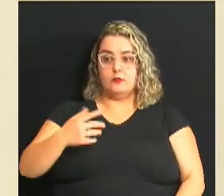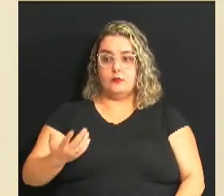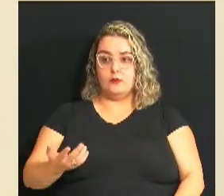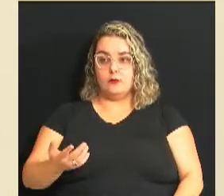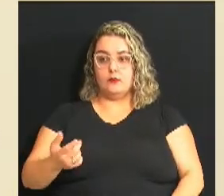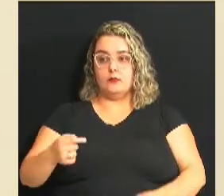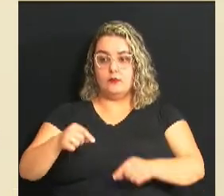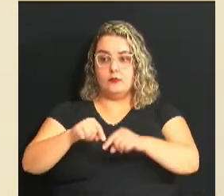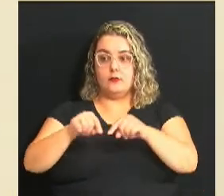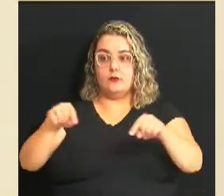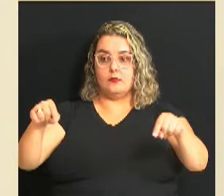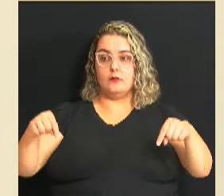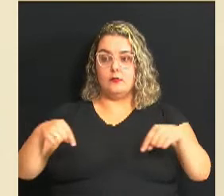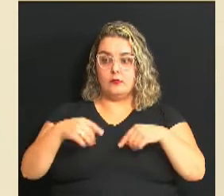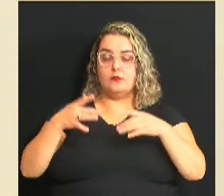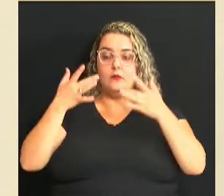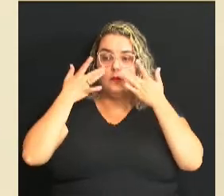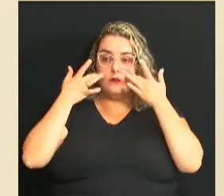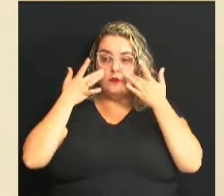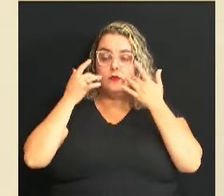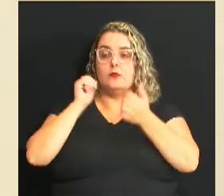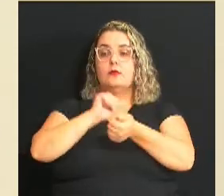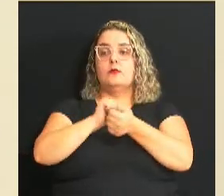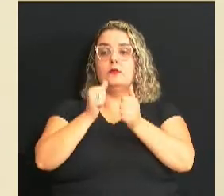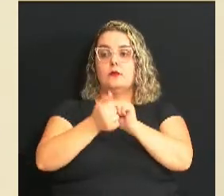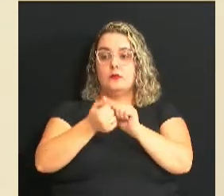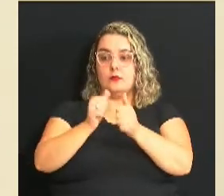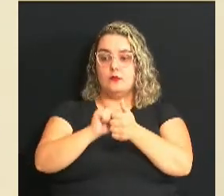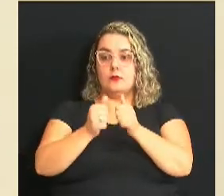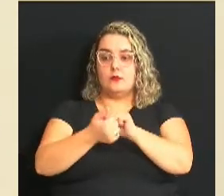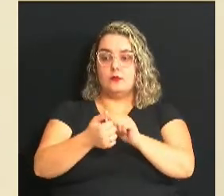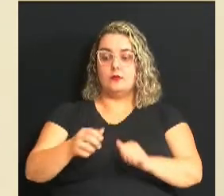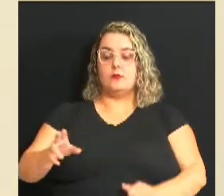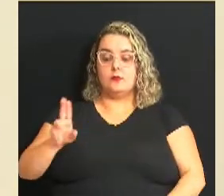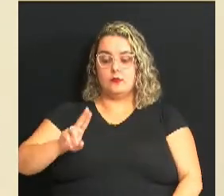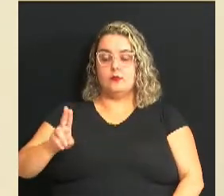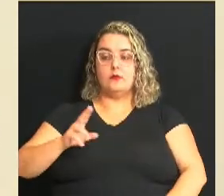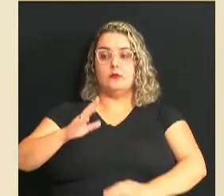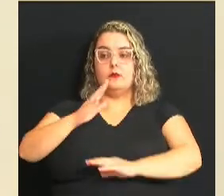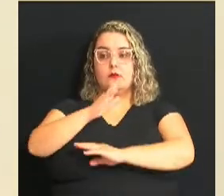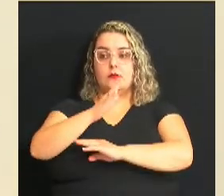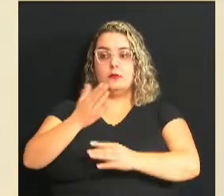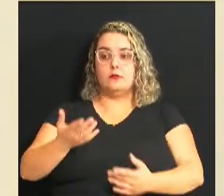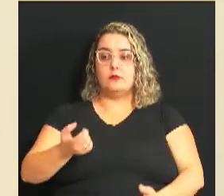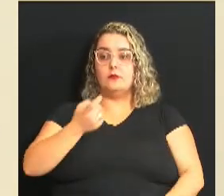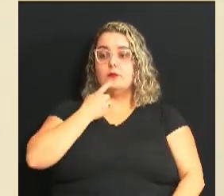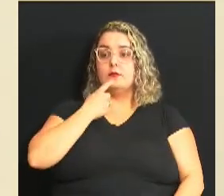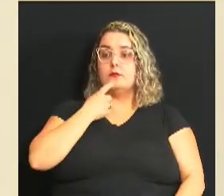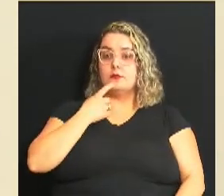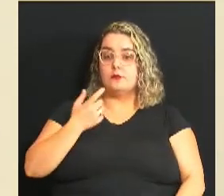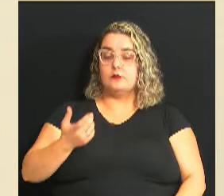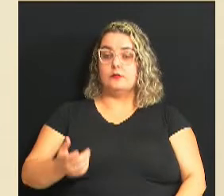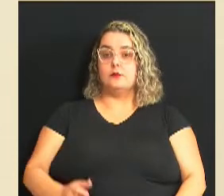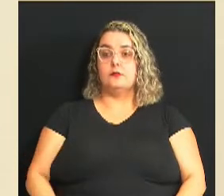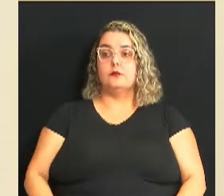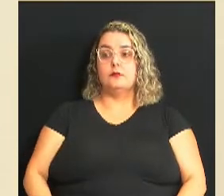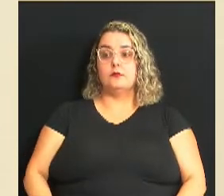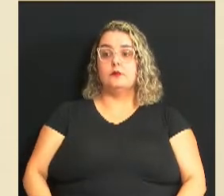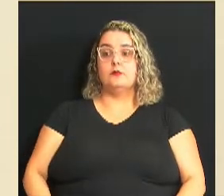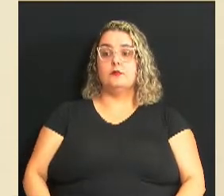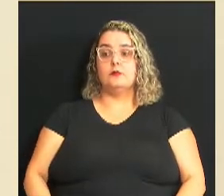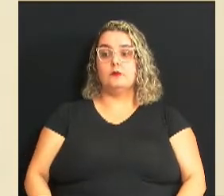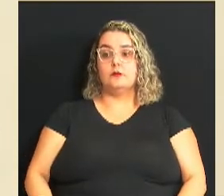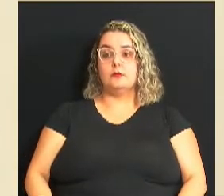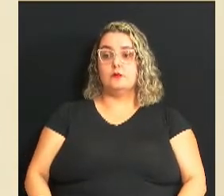sala de teatro adaptada para uso da Câmara Municipal de Campinas, mas que não estava